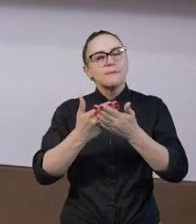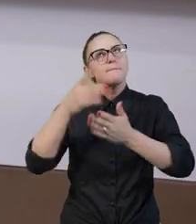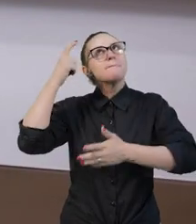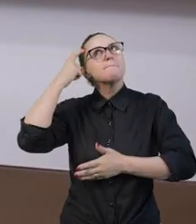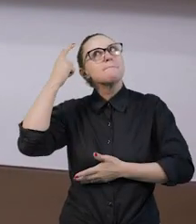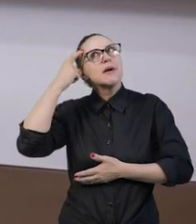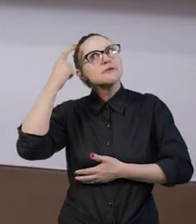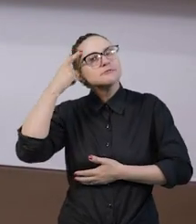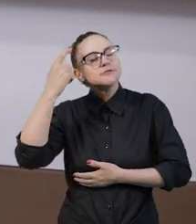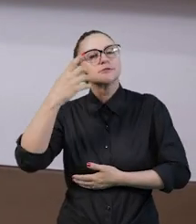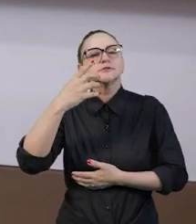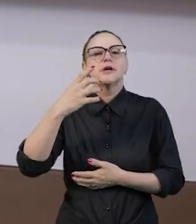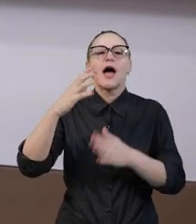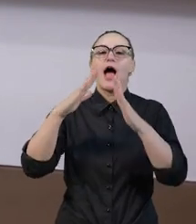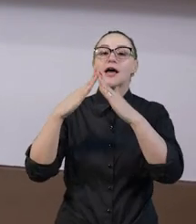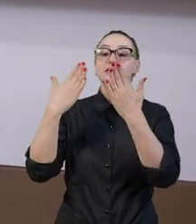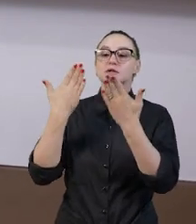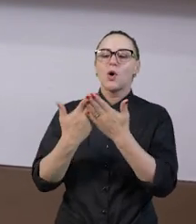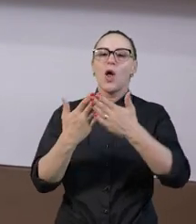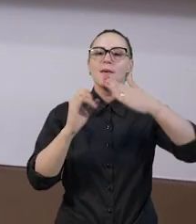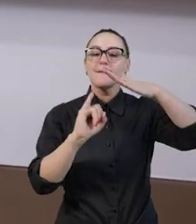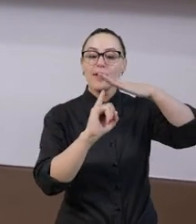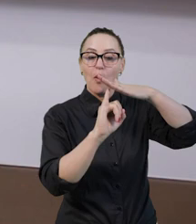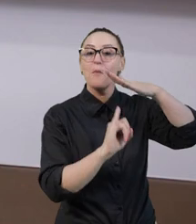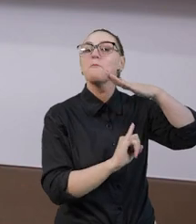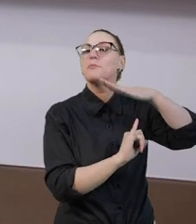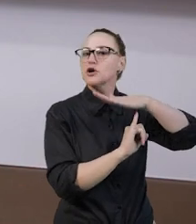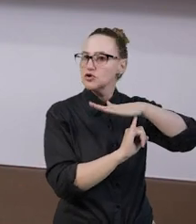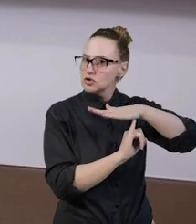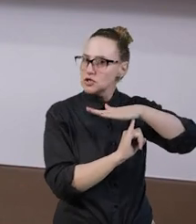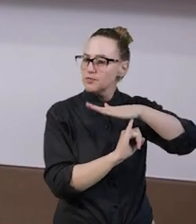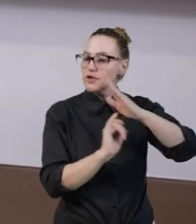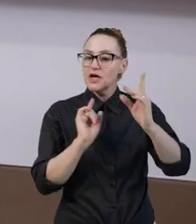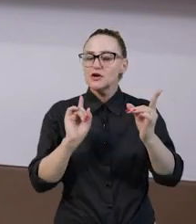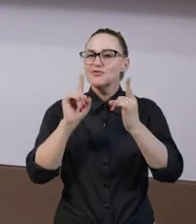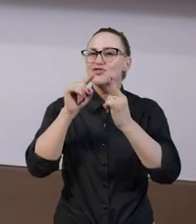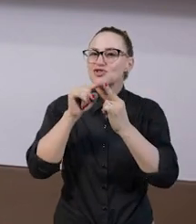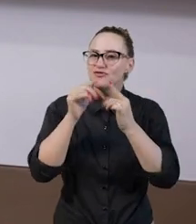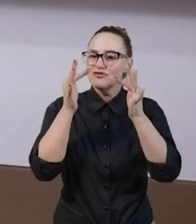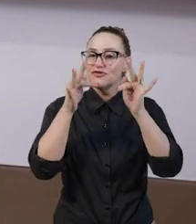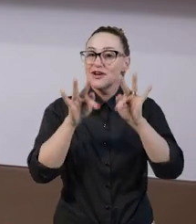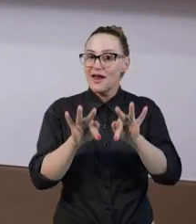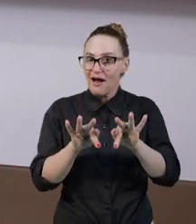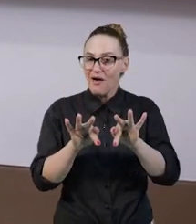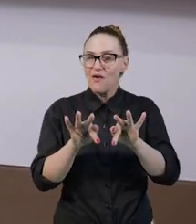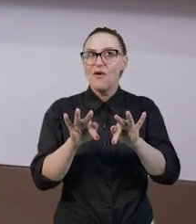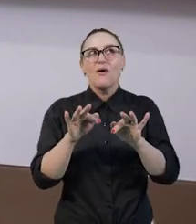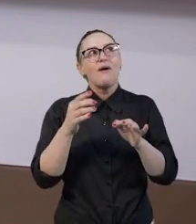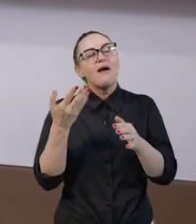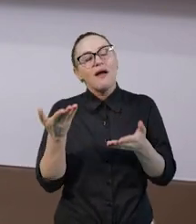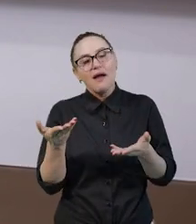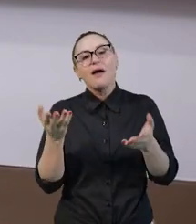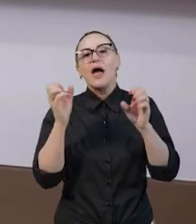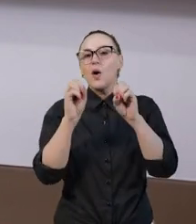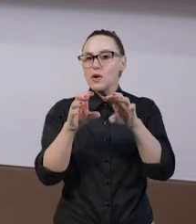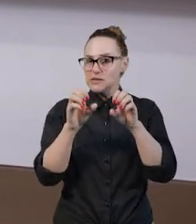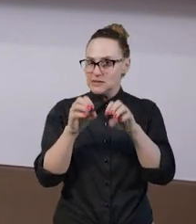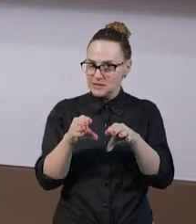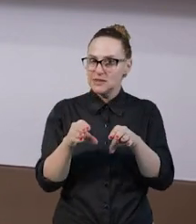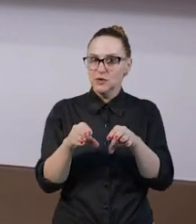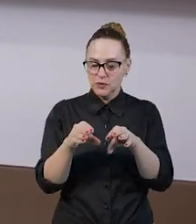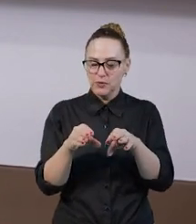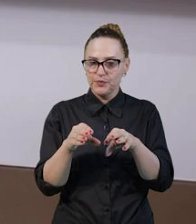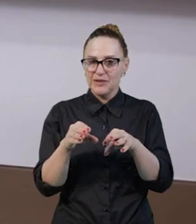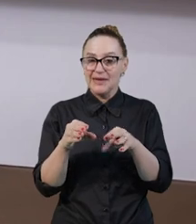a escola enquanto uma instituição que o objetivo final cujo objetivo final é o ensino requer